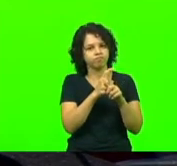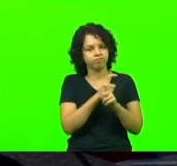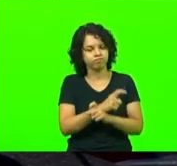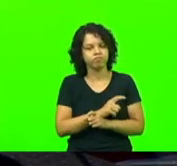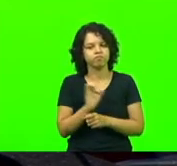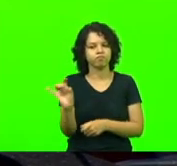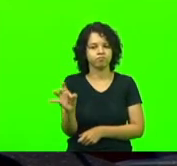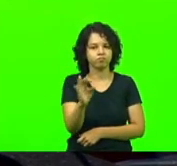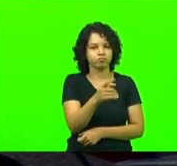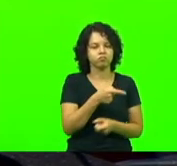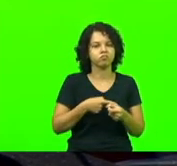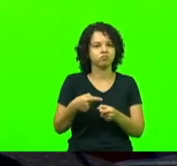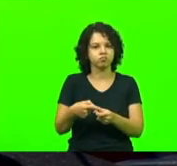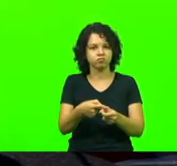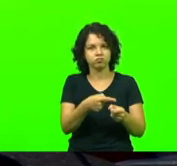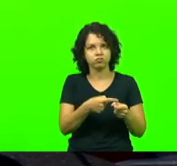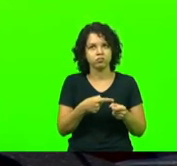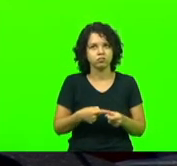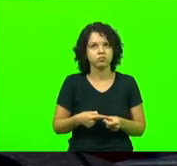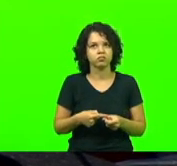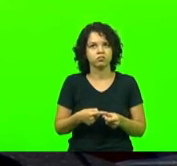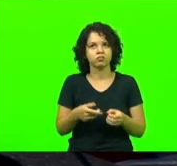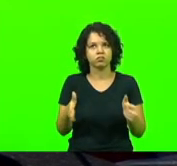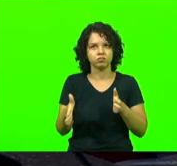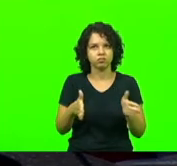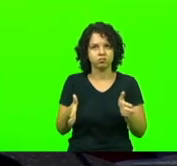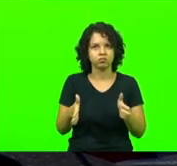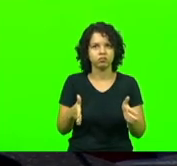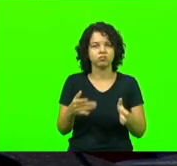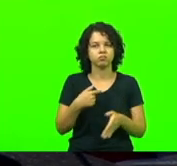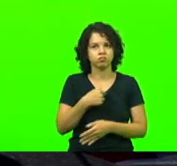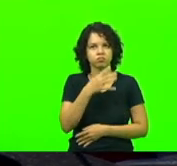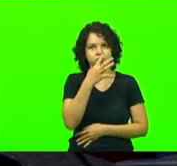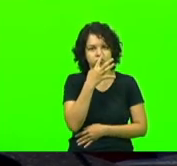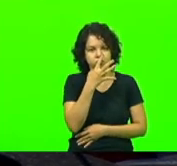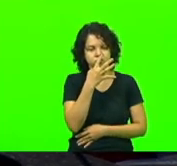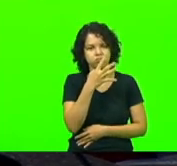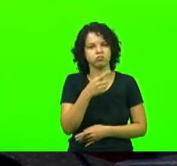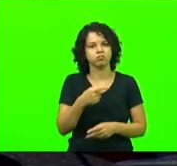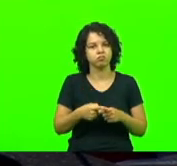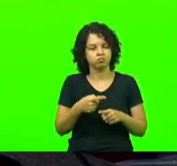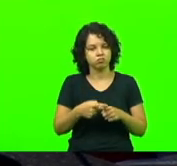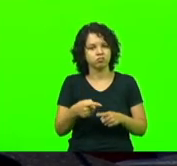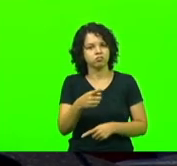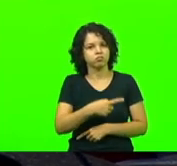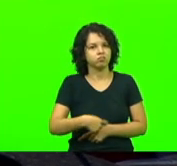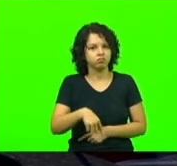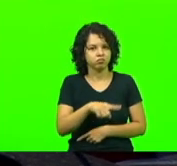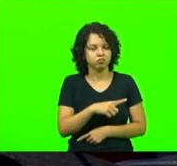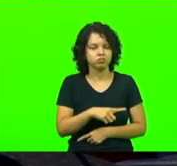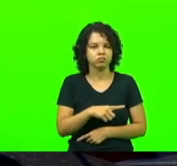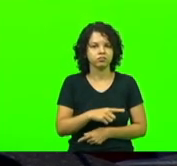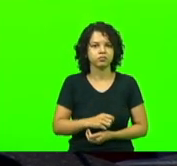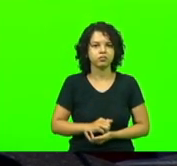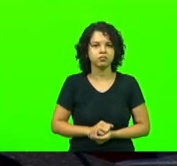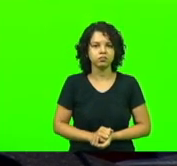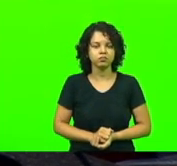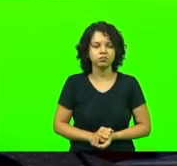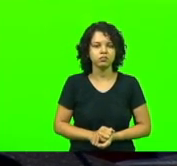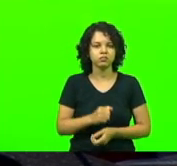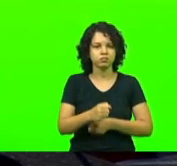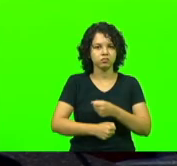cidade, mas é um momento que me chamou muita atenção, porque nós passamos do ano